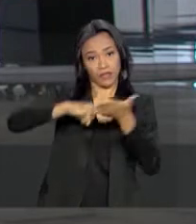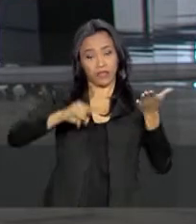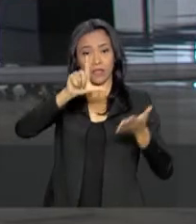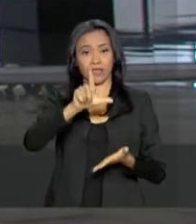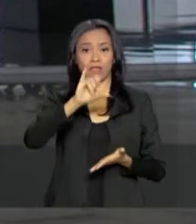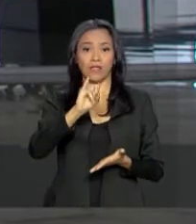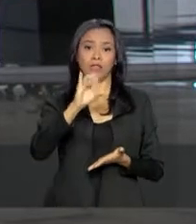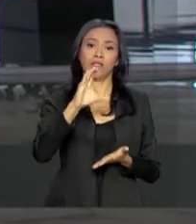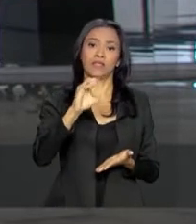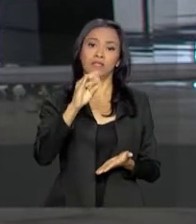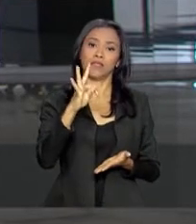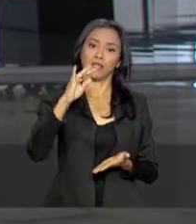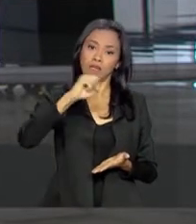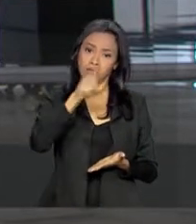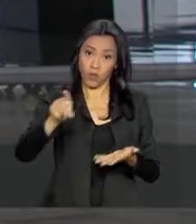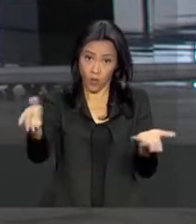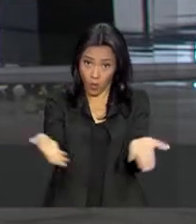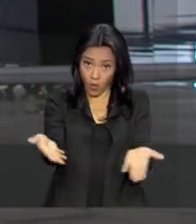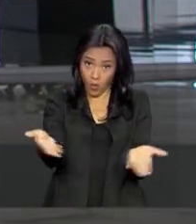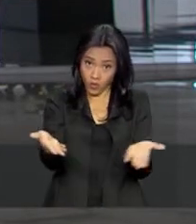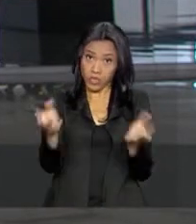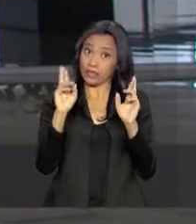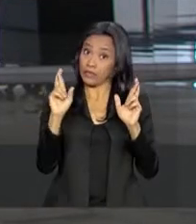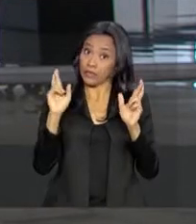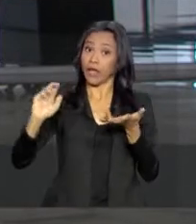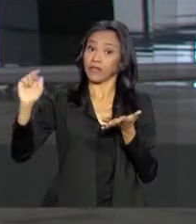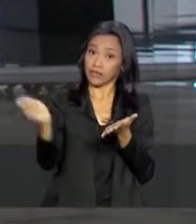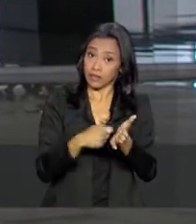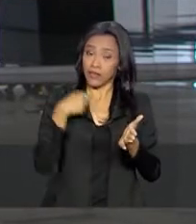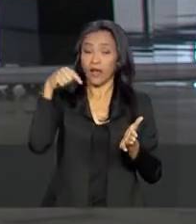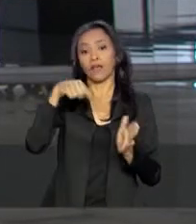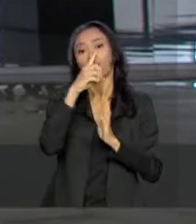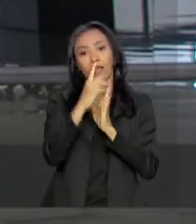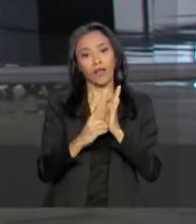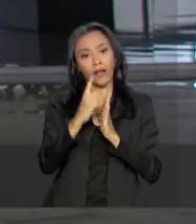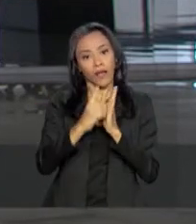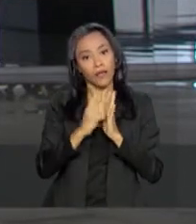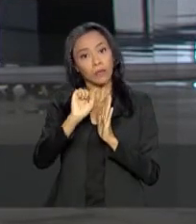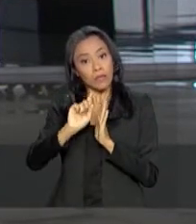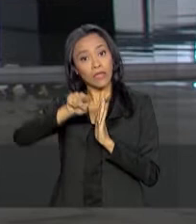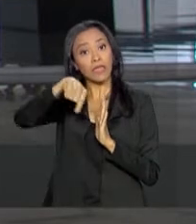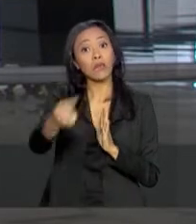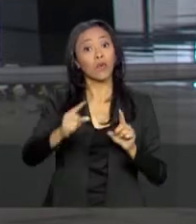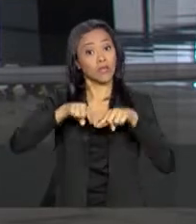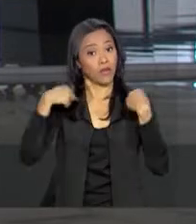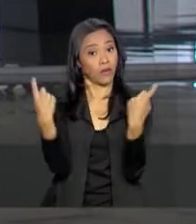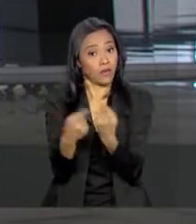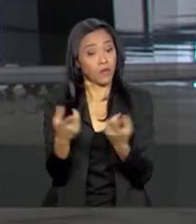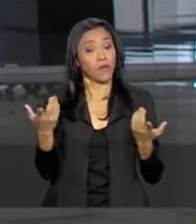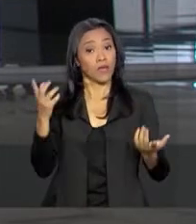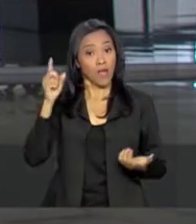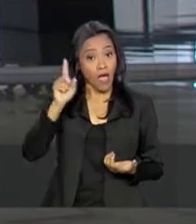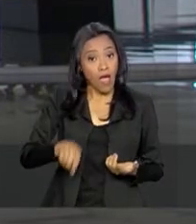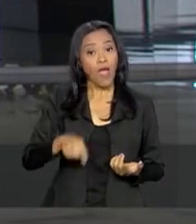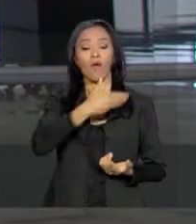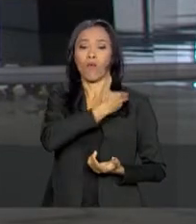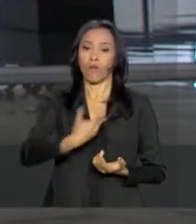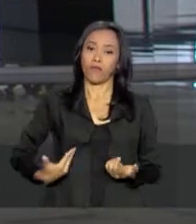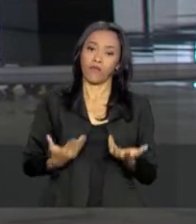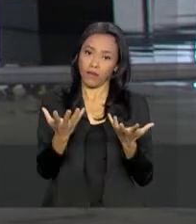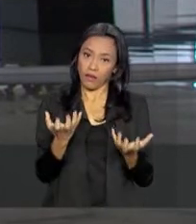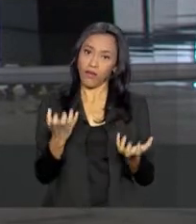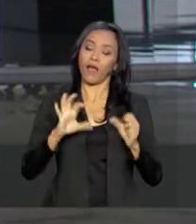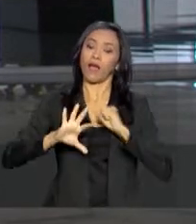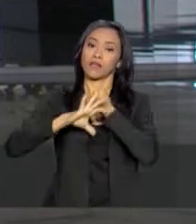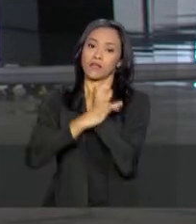é que hoje seja assinado esse decreto aqui após a reunião assim o governo quer garantir a continuidade da prestação